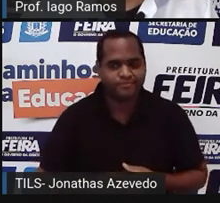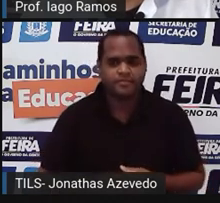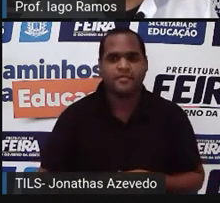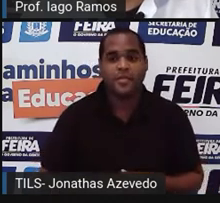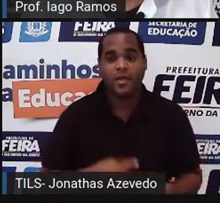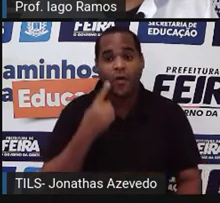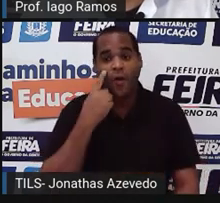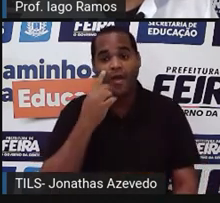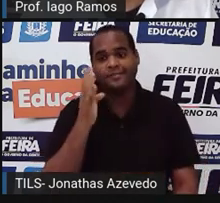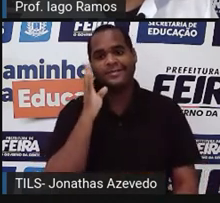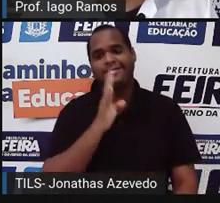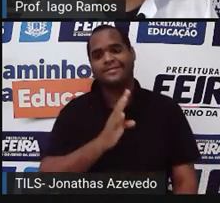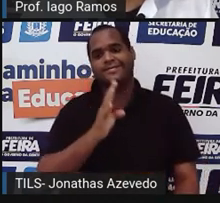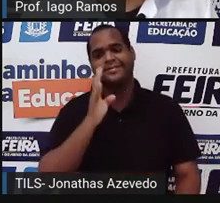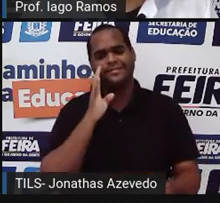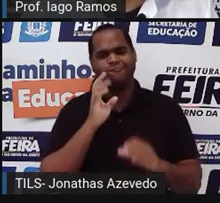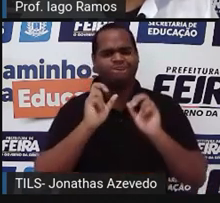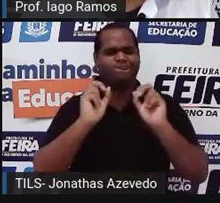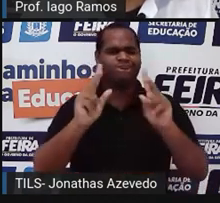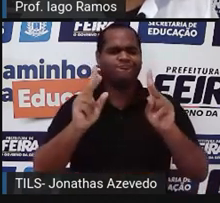Olha só que coisa bacana.